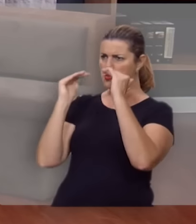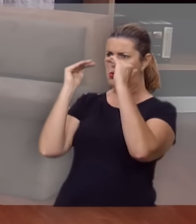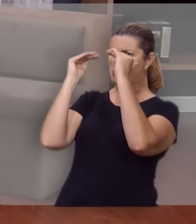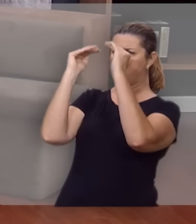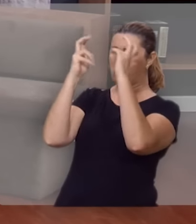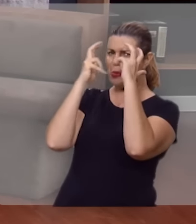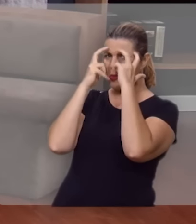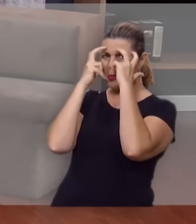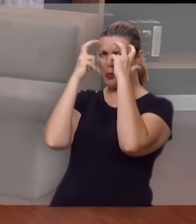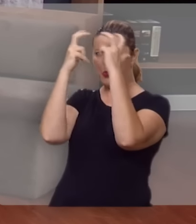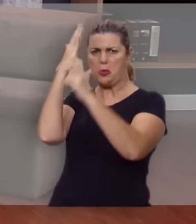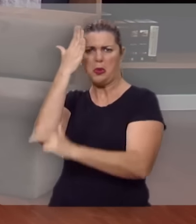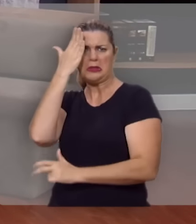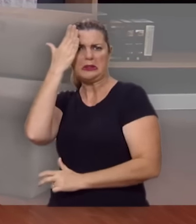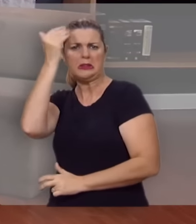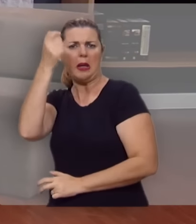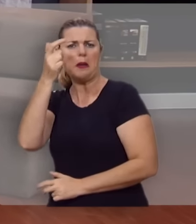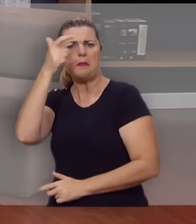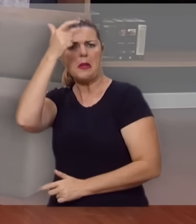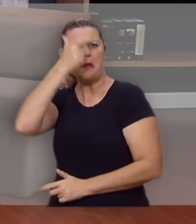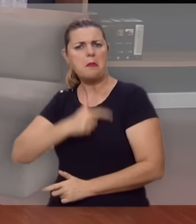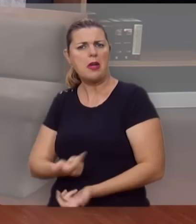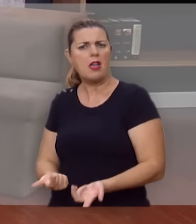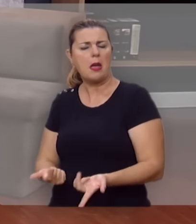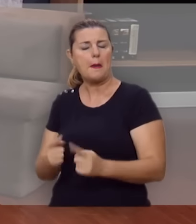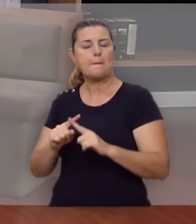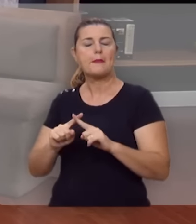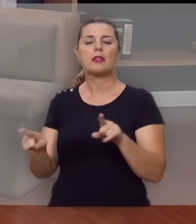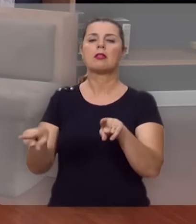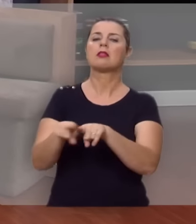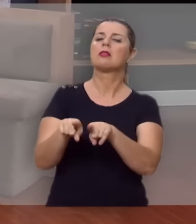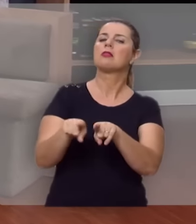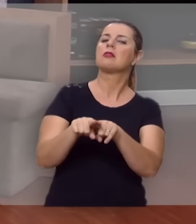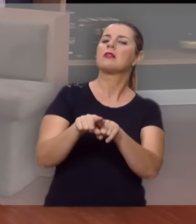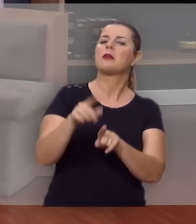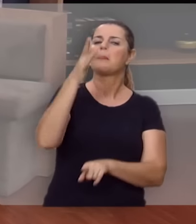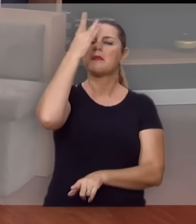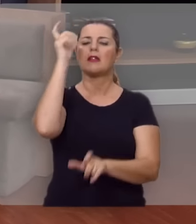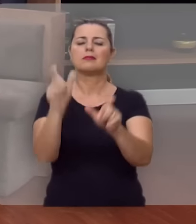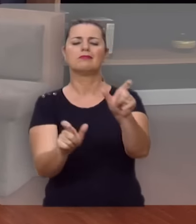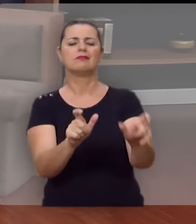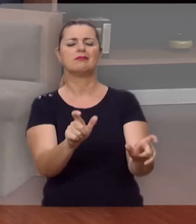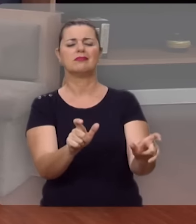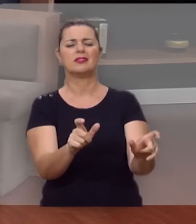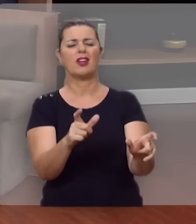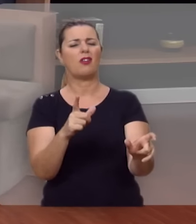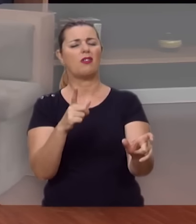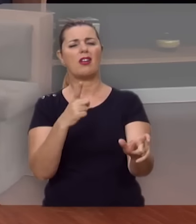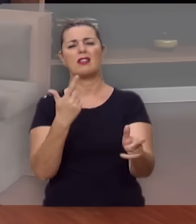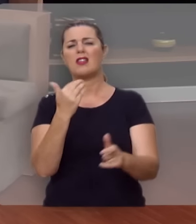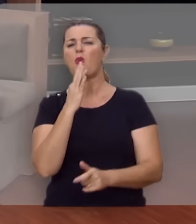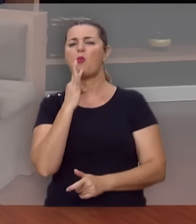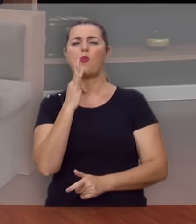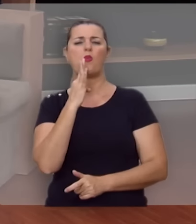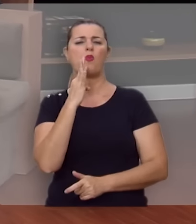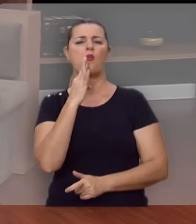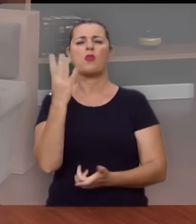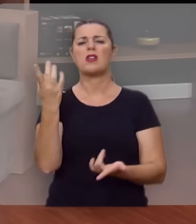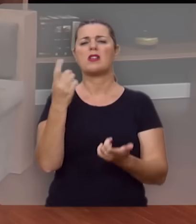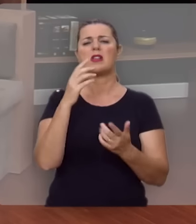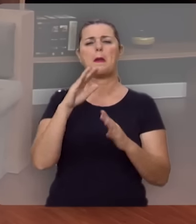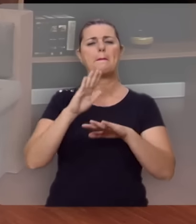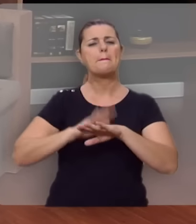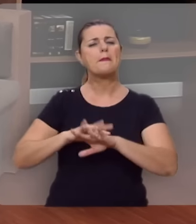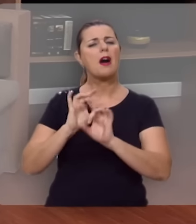o apogeu do saber humano, mas ao mesmo tempo estas pessoas estão privadas